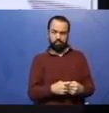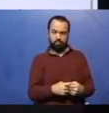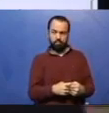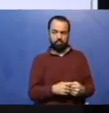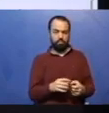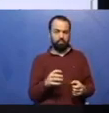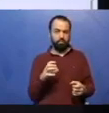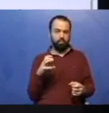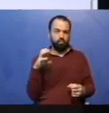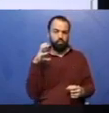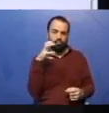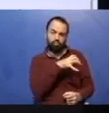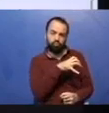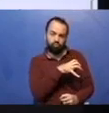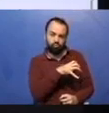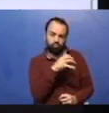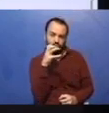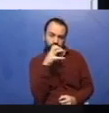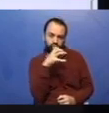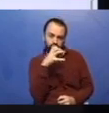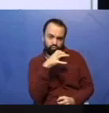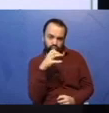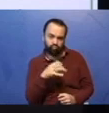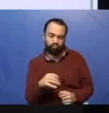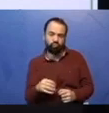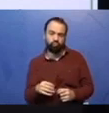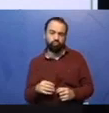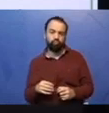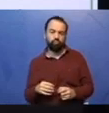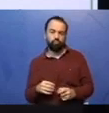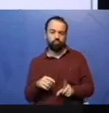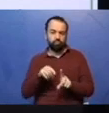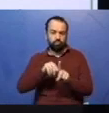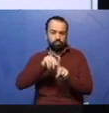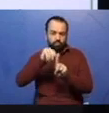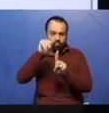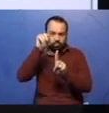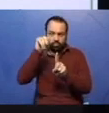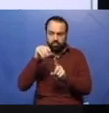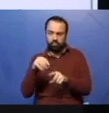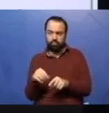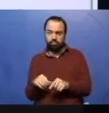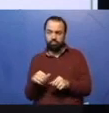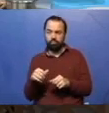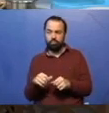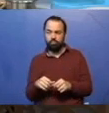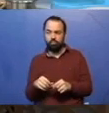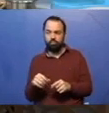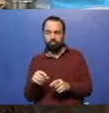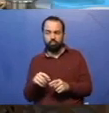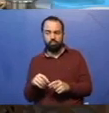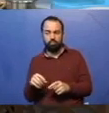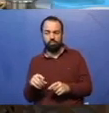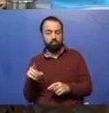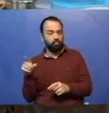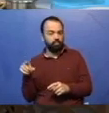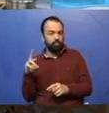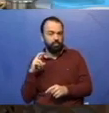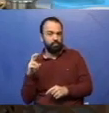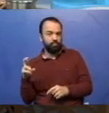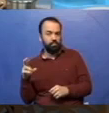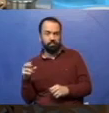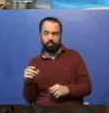ganha calor. Ganhou calor, esquentou, estava no estado sólido. O que acontece? Ah, tá fácil essa,